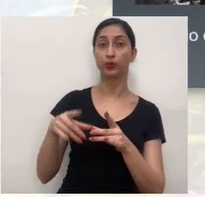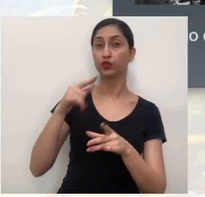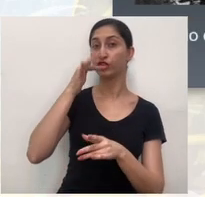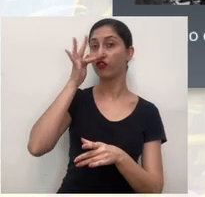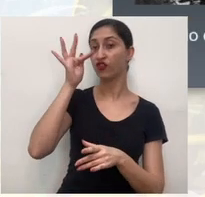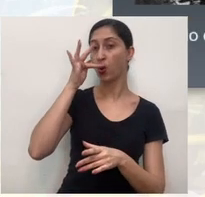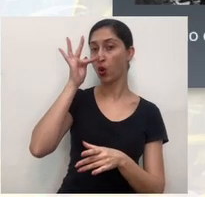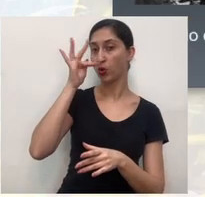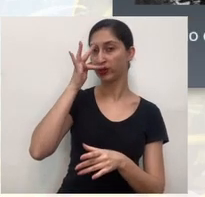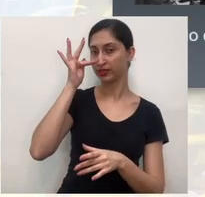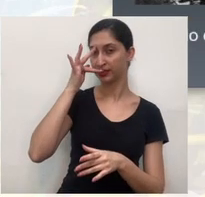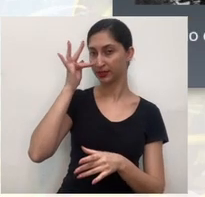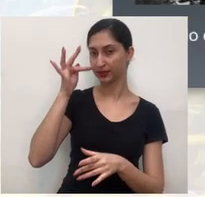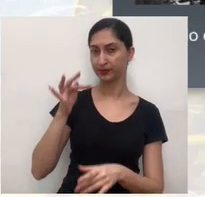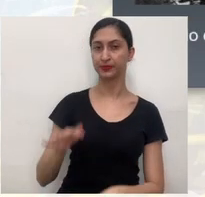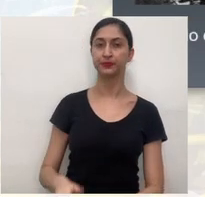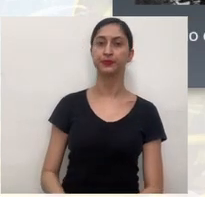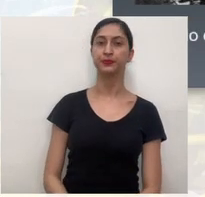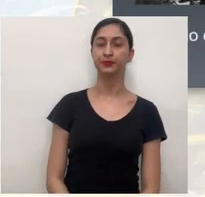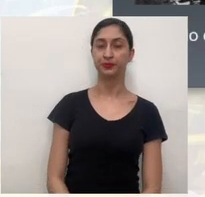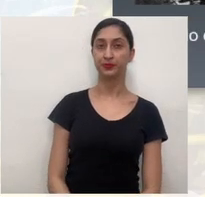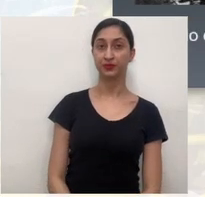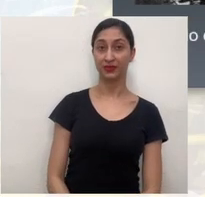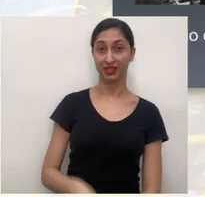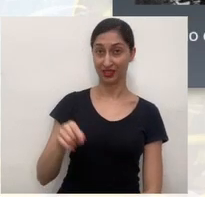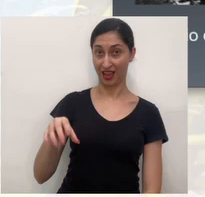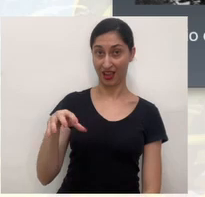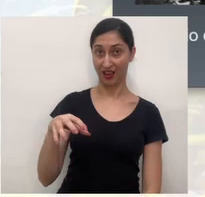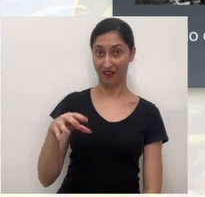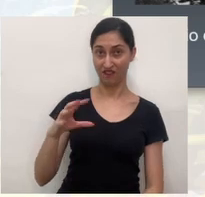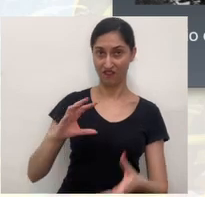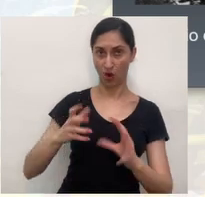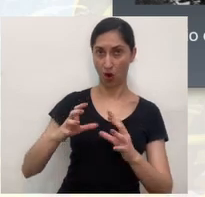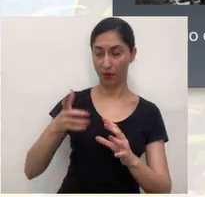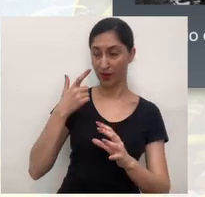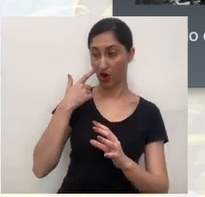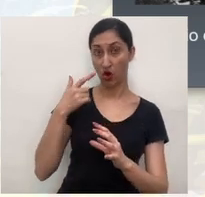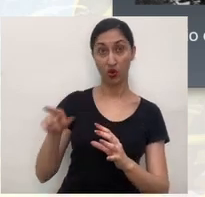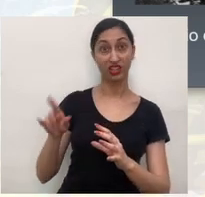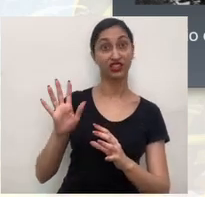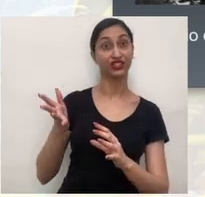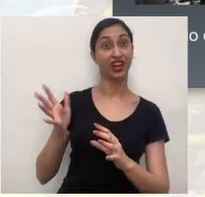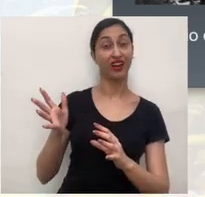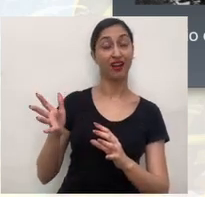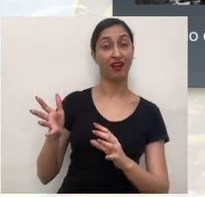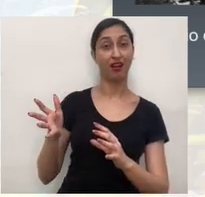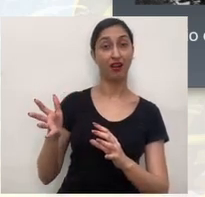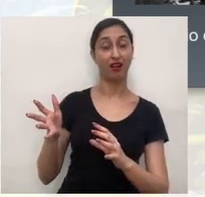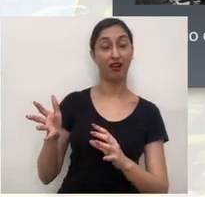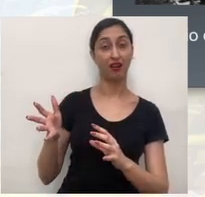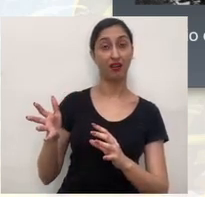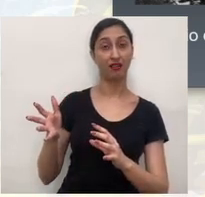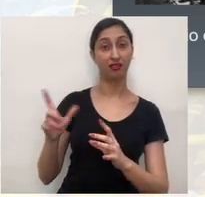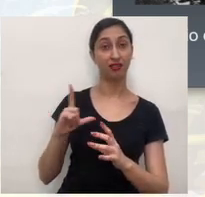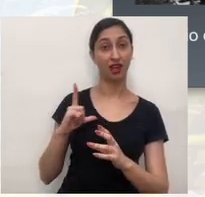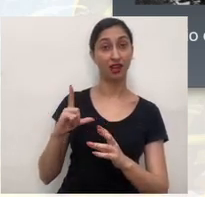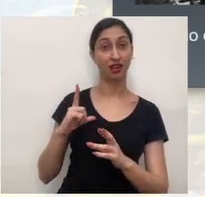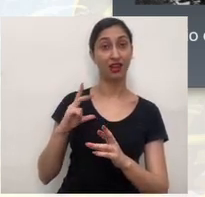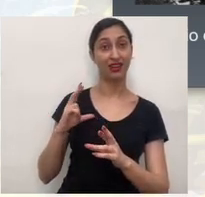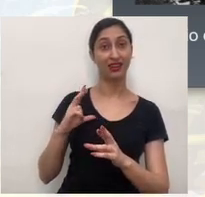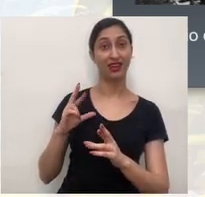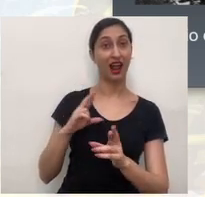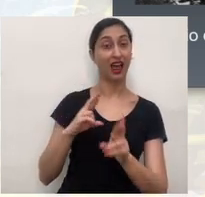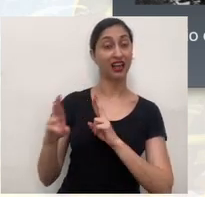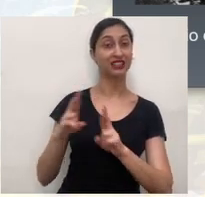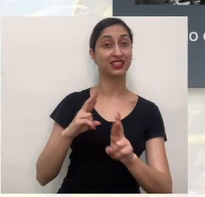flores, né? E a forma dele já se enquadra melhor dentro desse tipo de